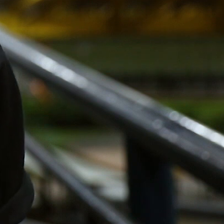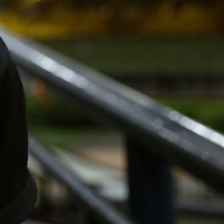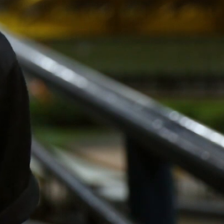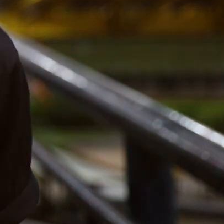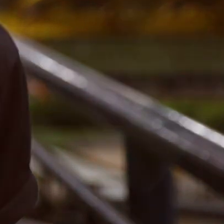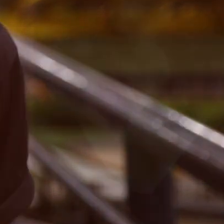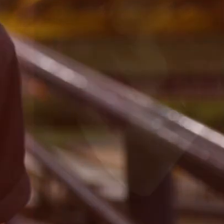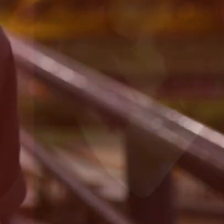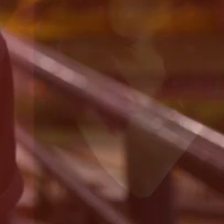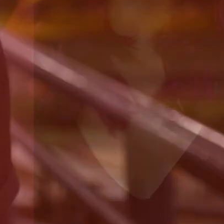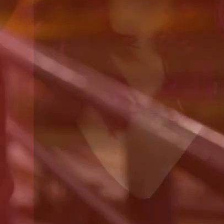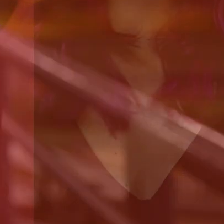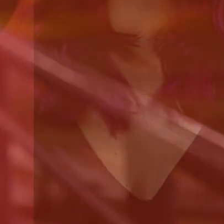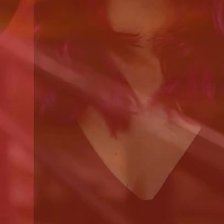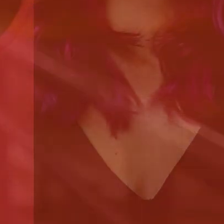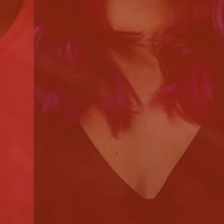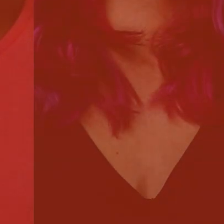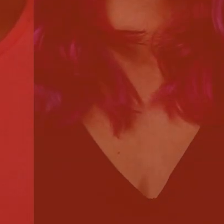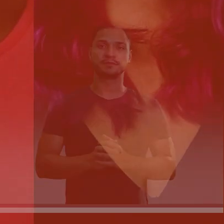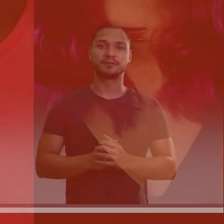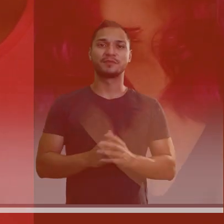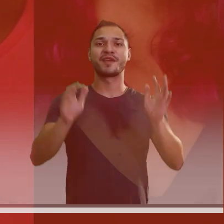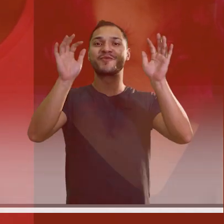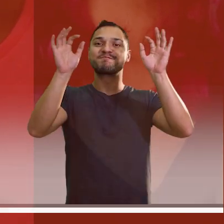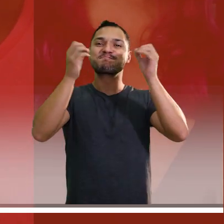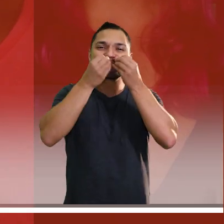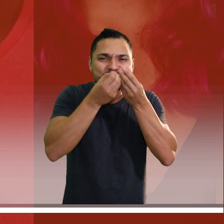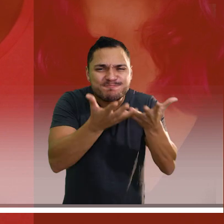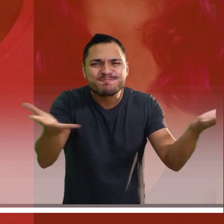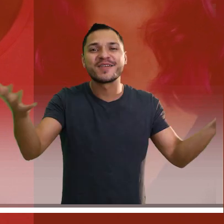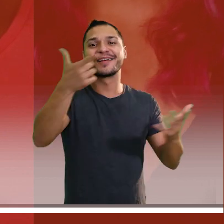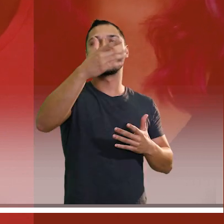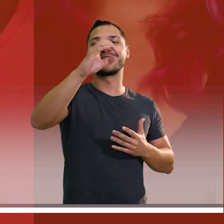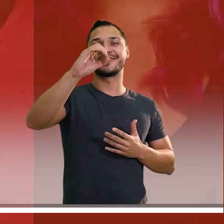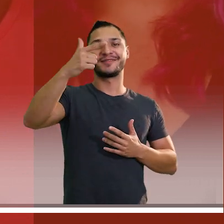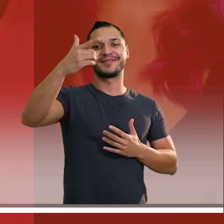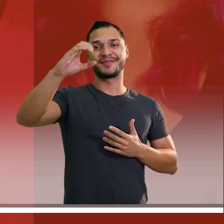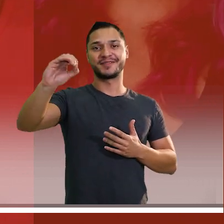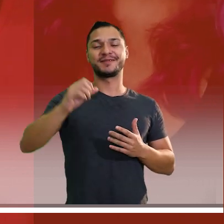Feliz 2020!